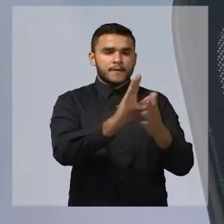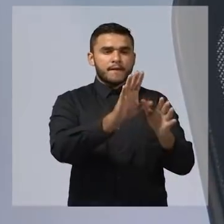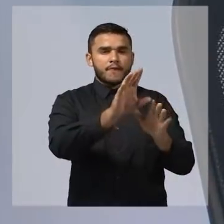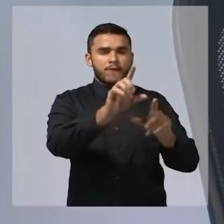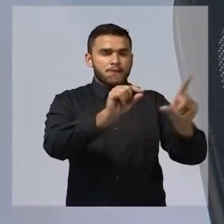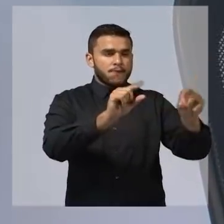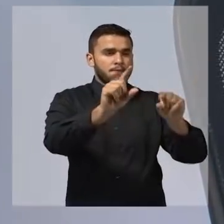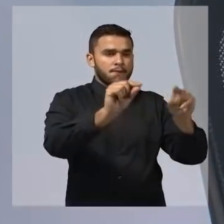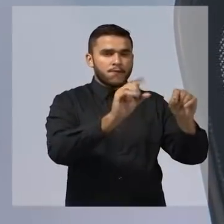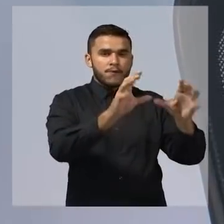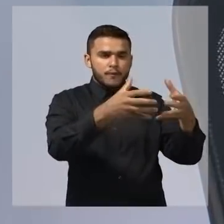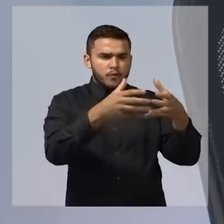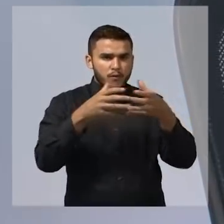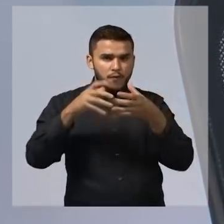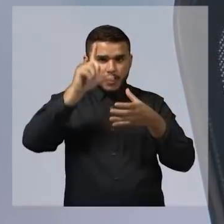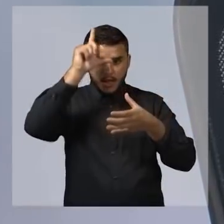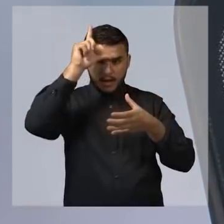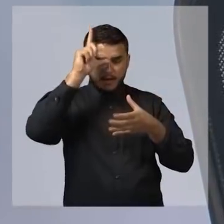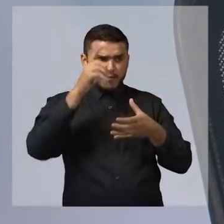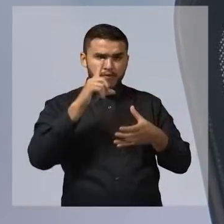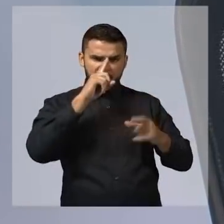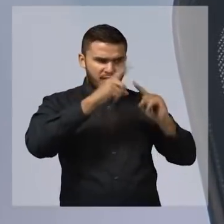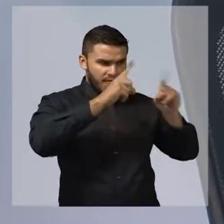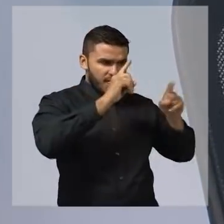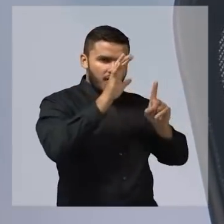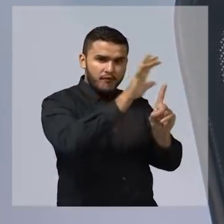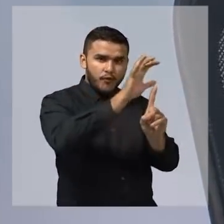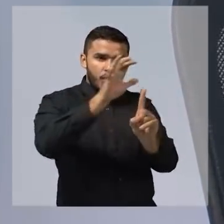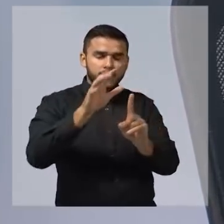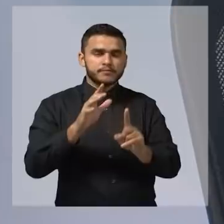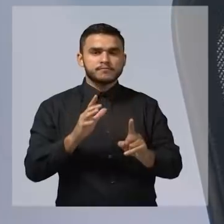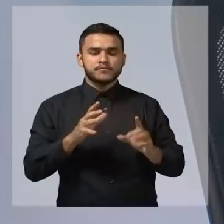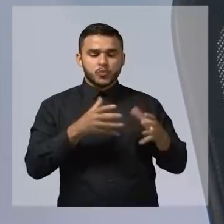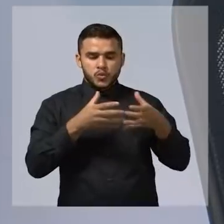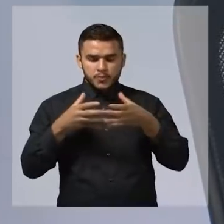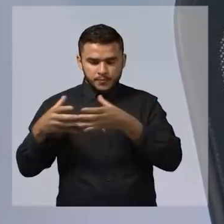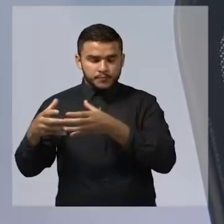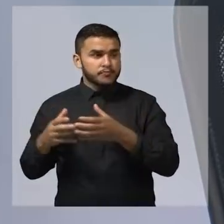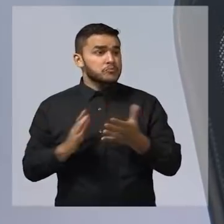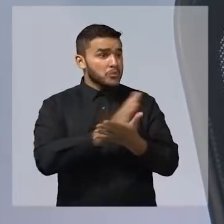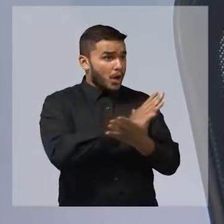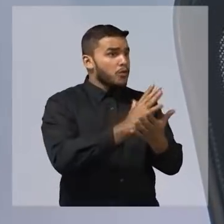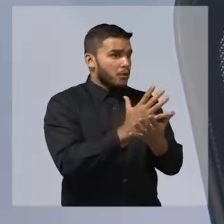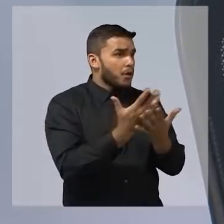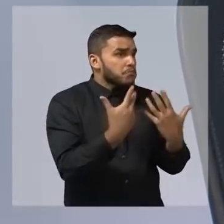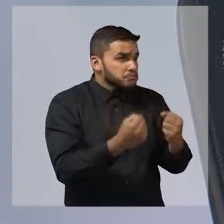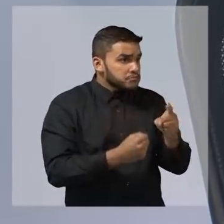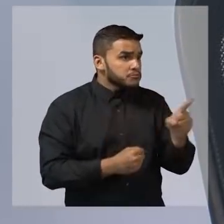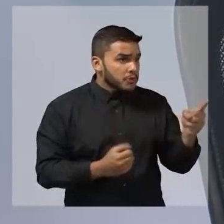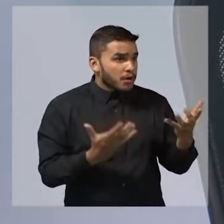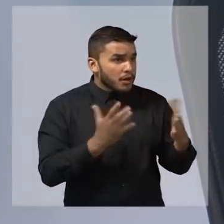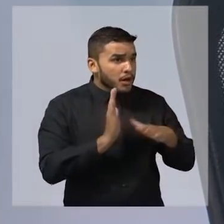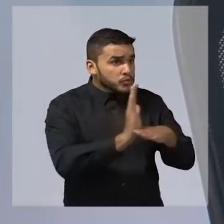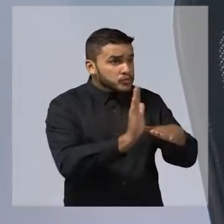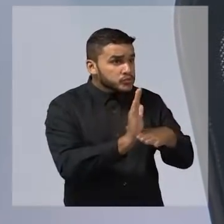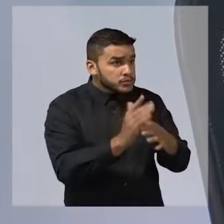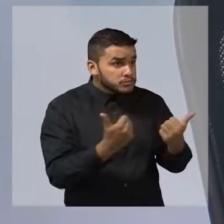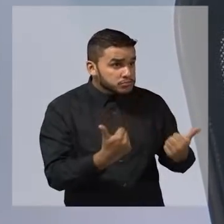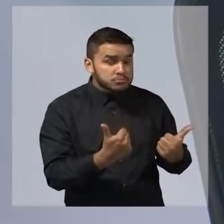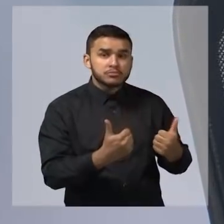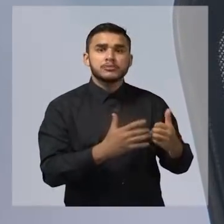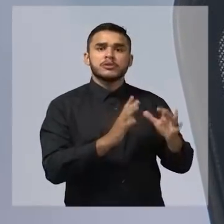está separando quem quer ter a segunda chance, que eu acho que todo ser humano tem que ter a segunda chance, ele está sendo